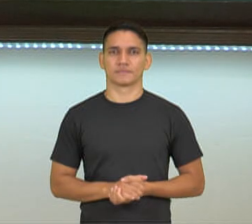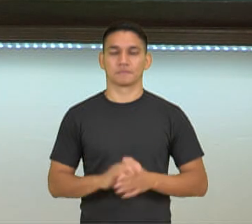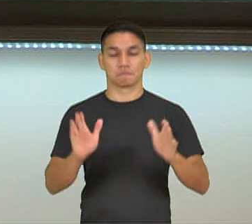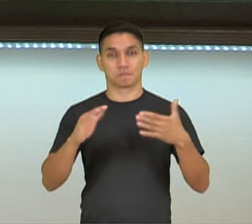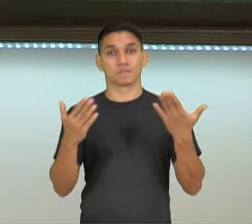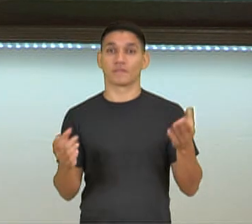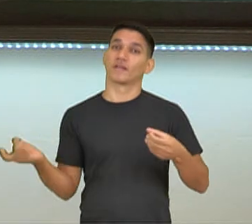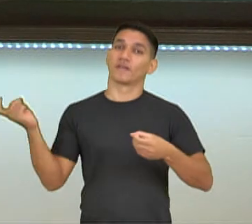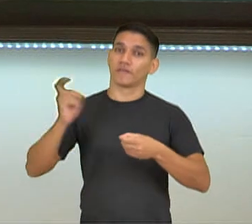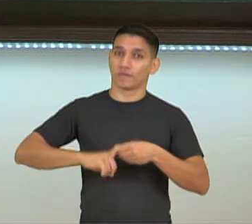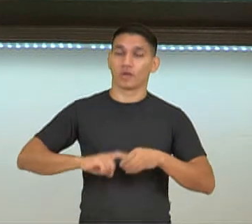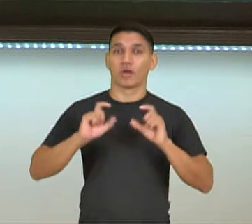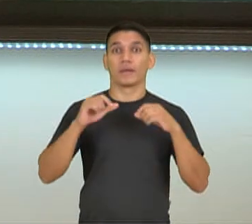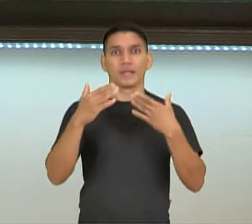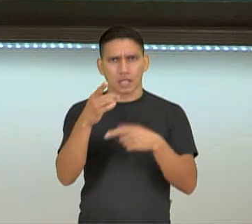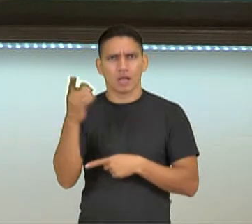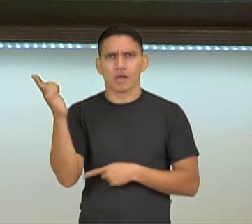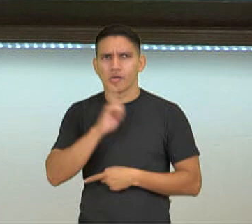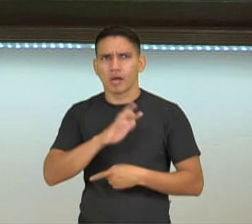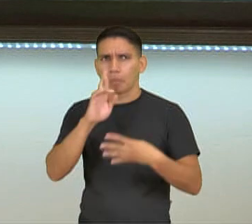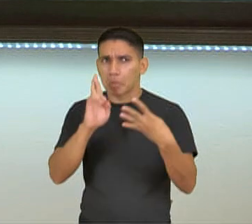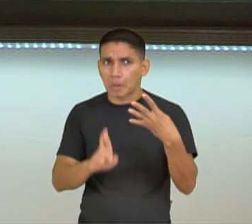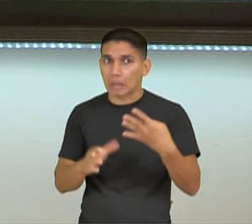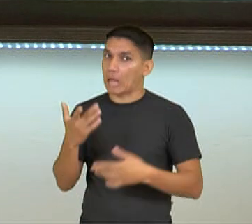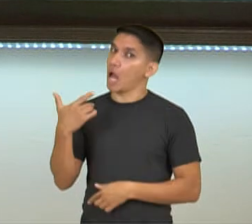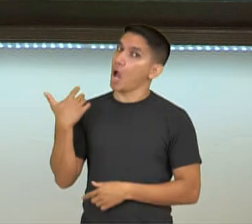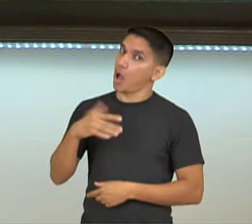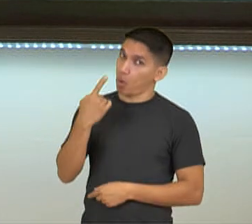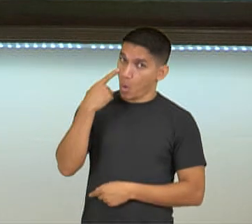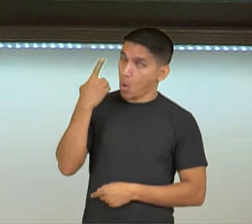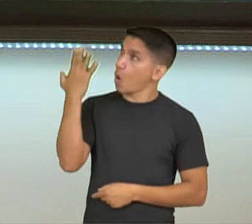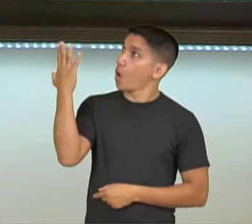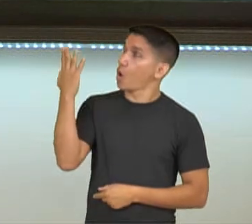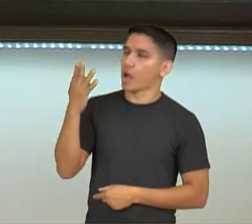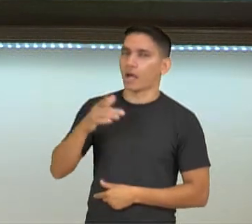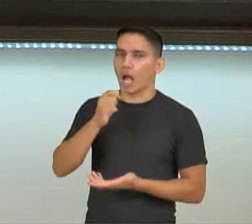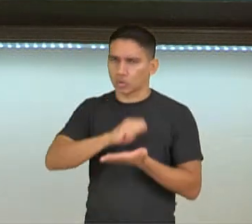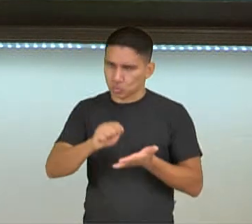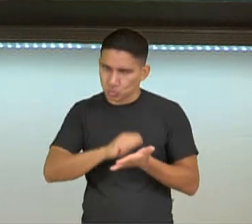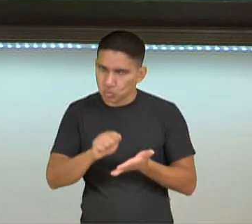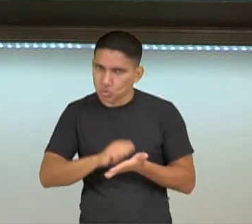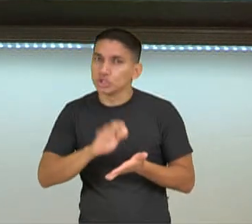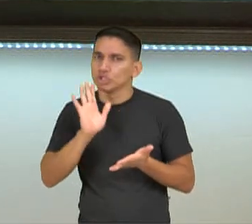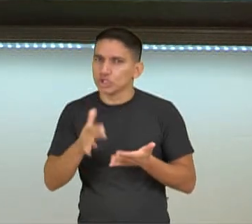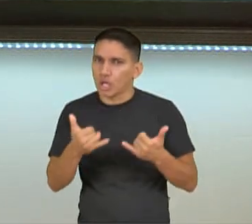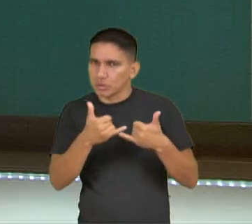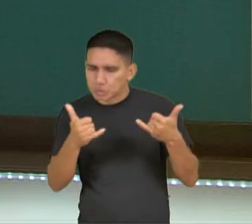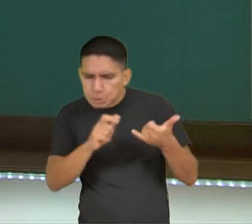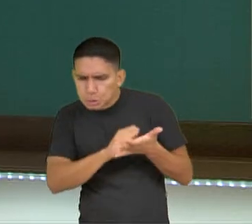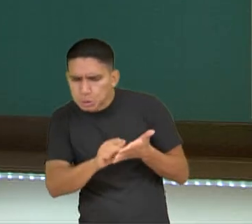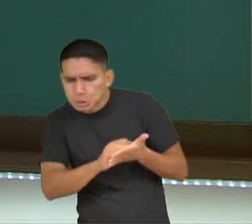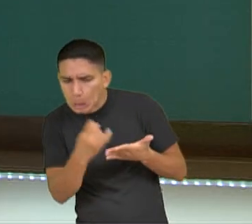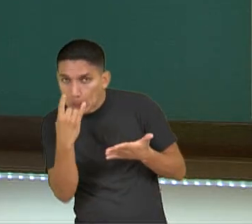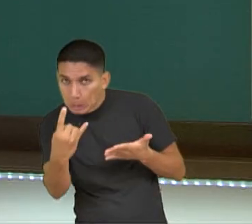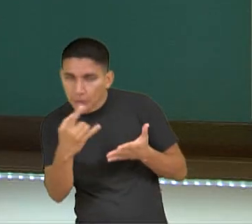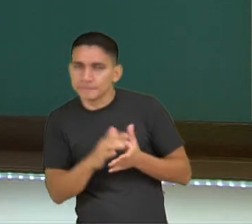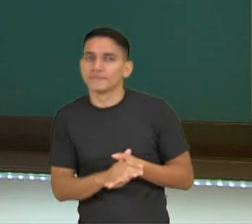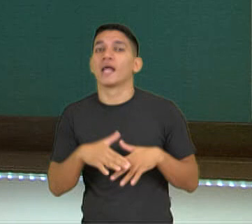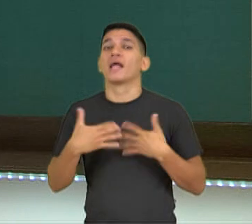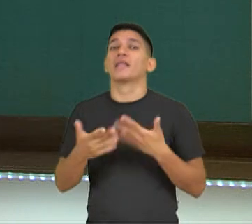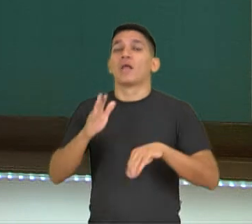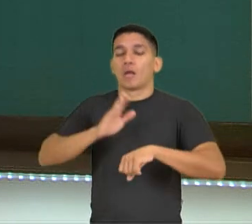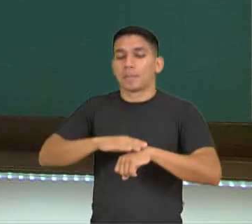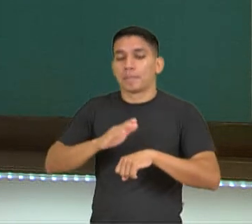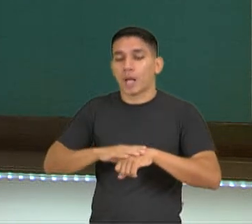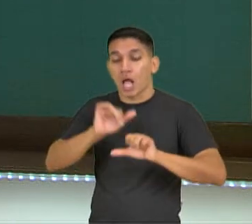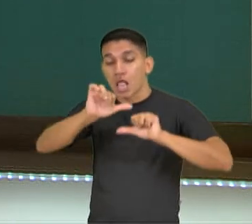Olá, retornamos! E então, já responderam? Ai, ai, ai, hein? Anotaram no caderno, grifaram? Então vejam, dentre as